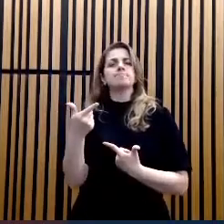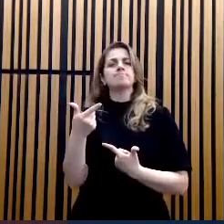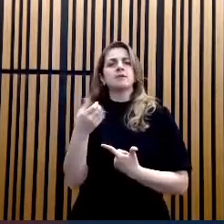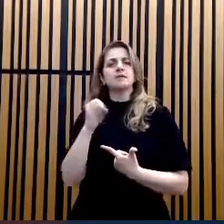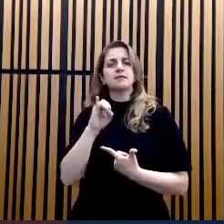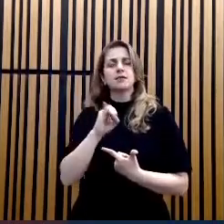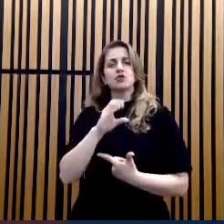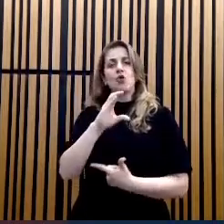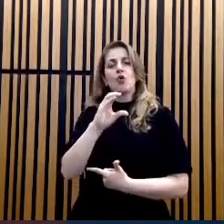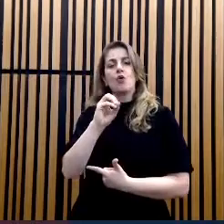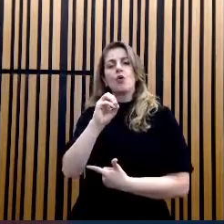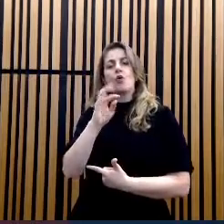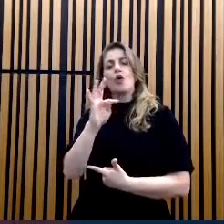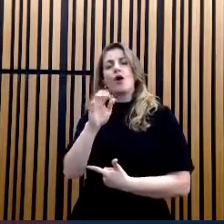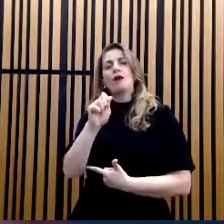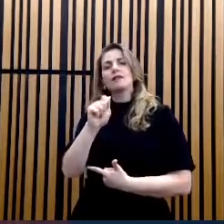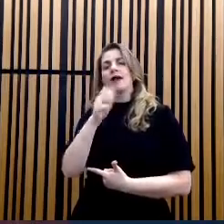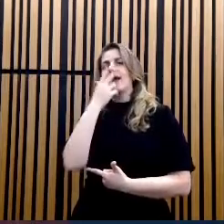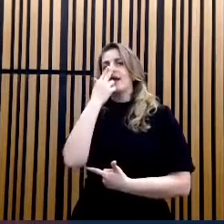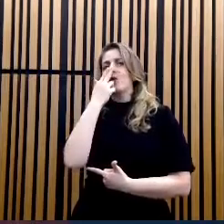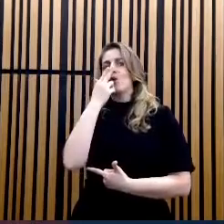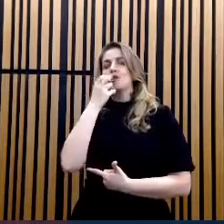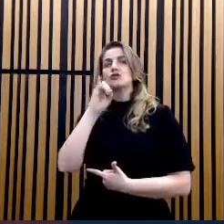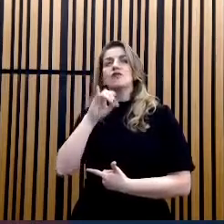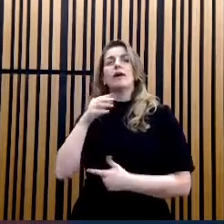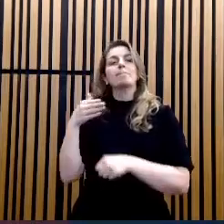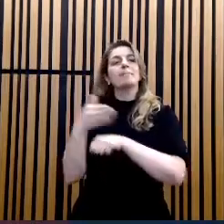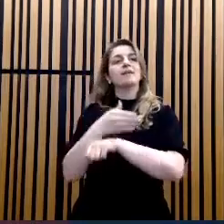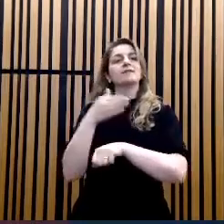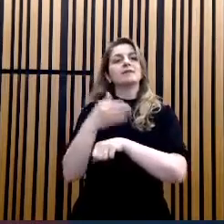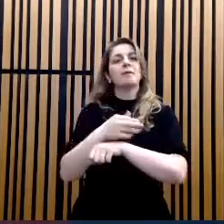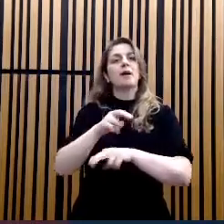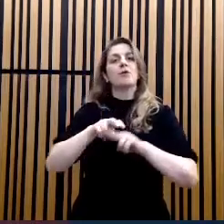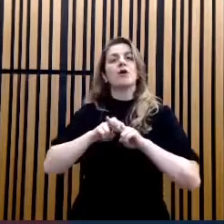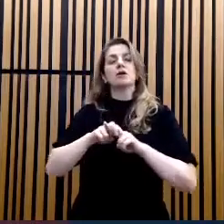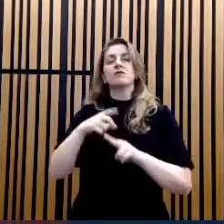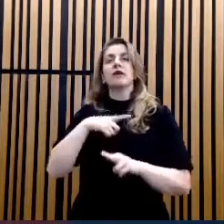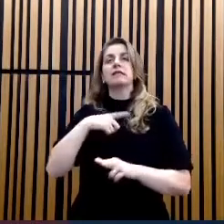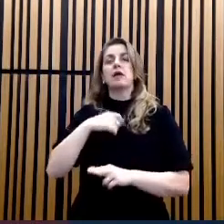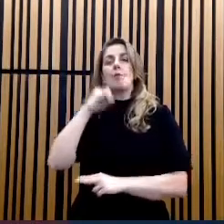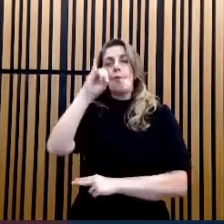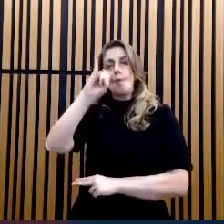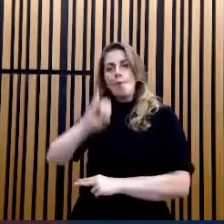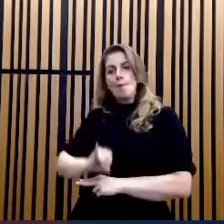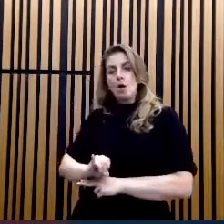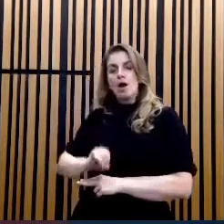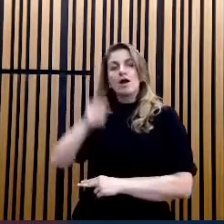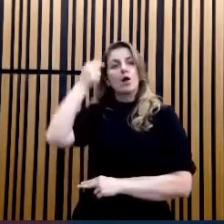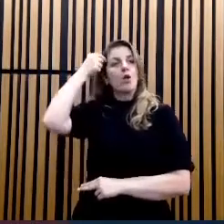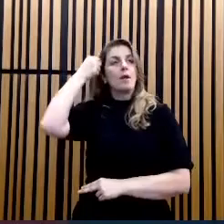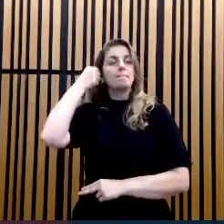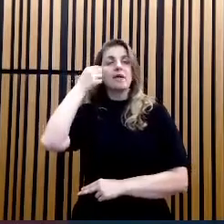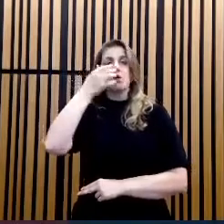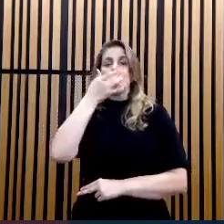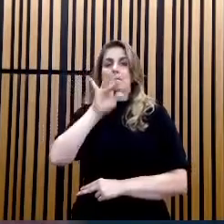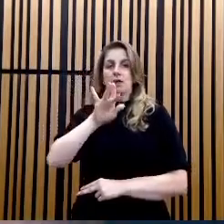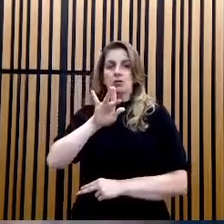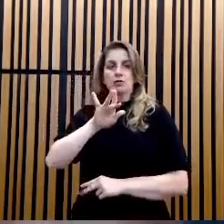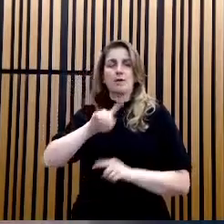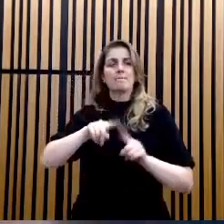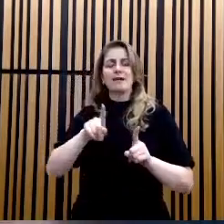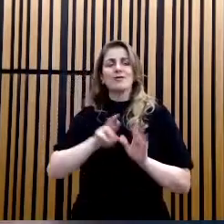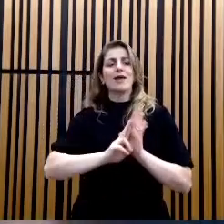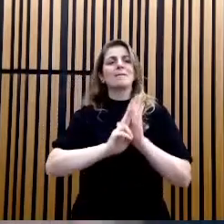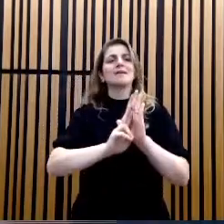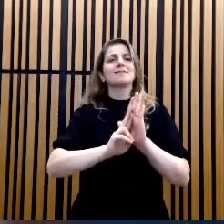entra por cota, né, a mulher mais velha, vai ser a mulher muito magra e de cabelo branco, que também não nos representa. Então, o que que eu